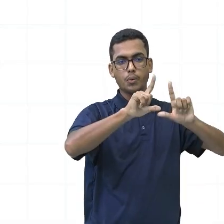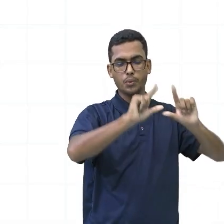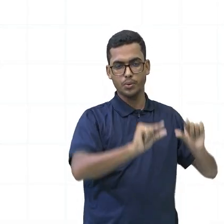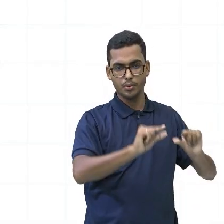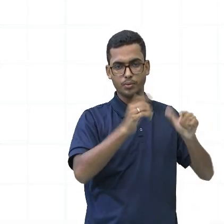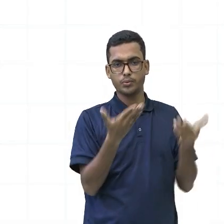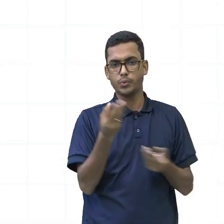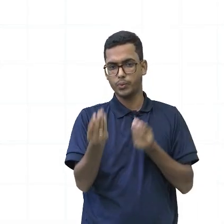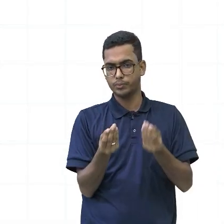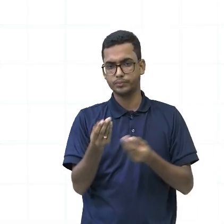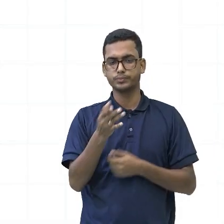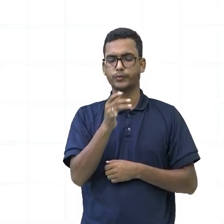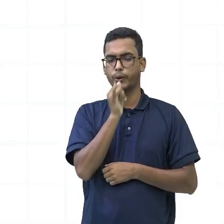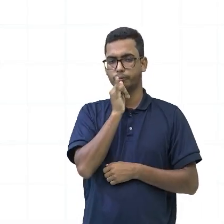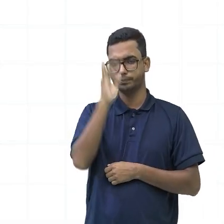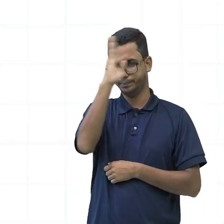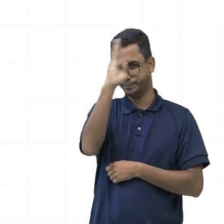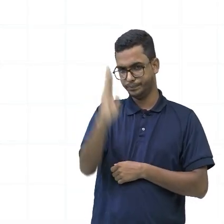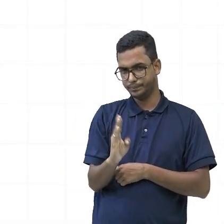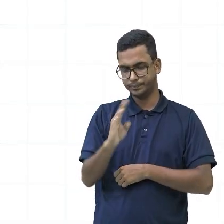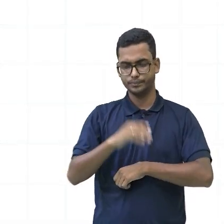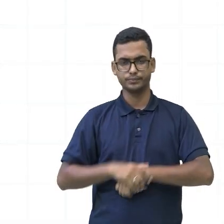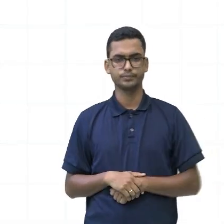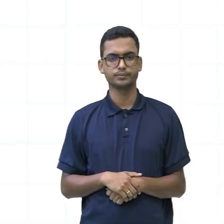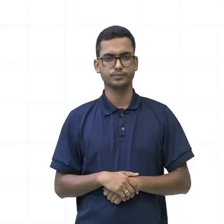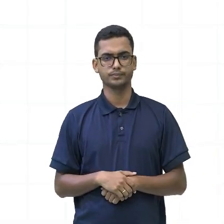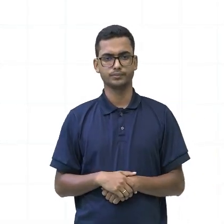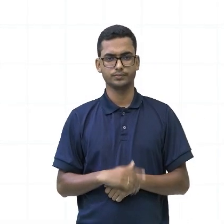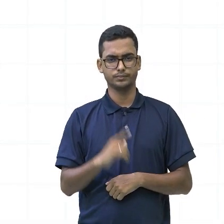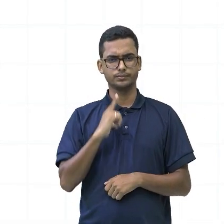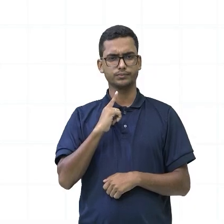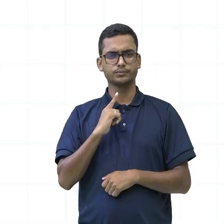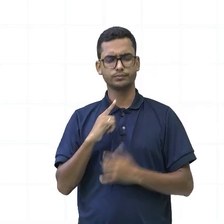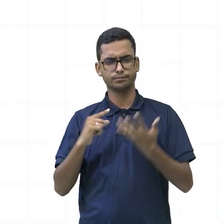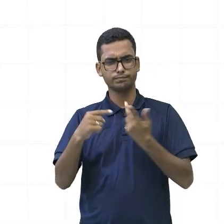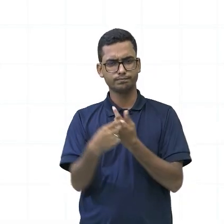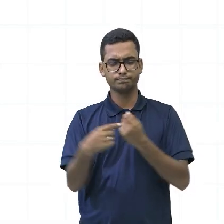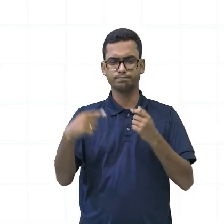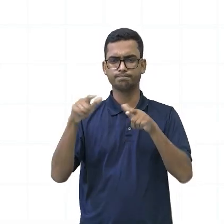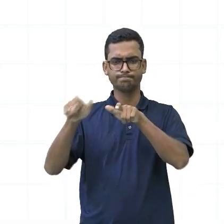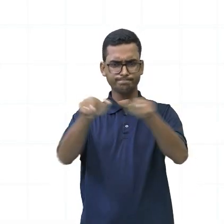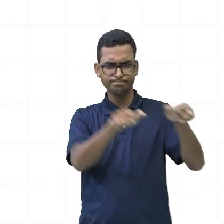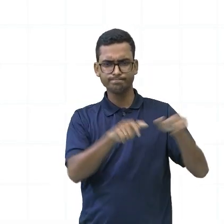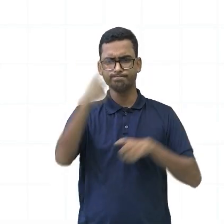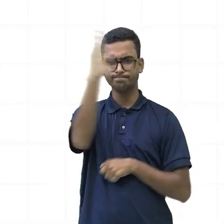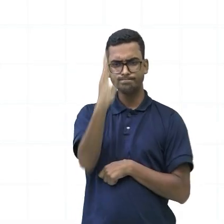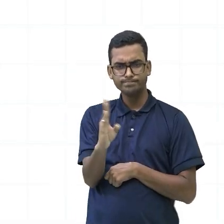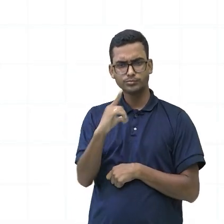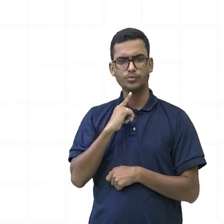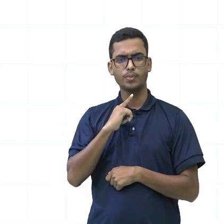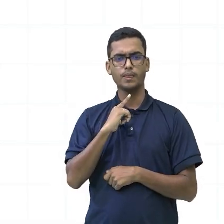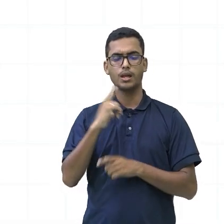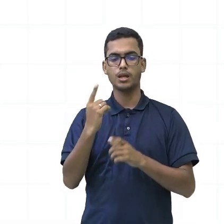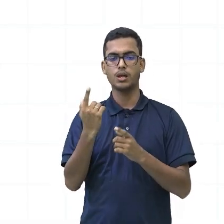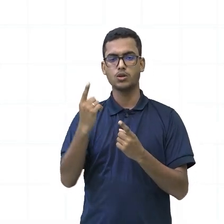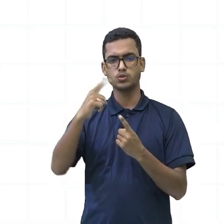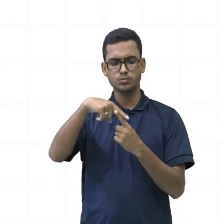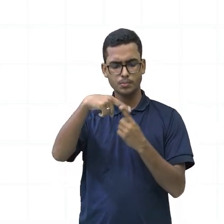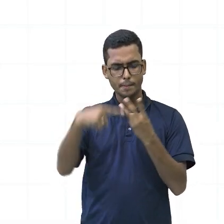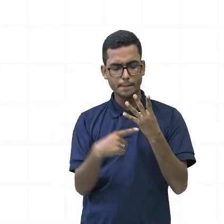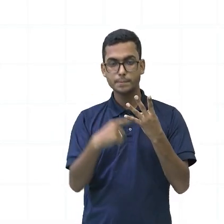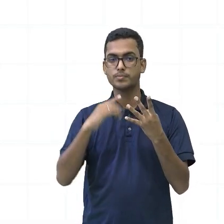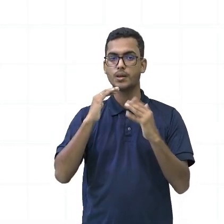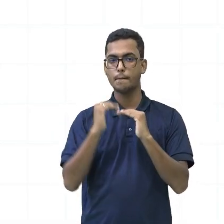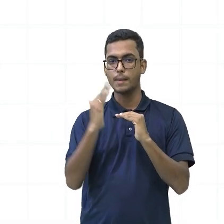horário no Brasil. Como o Brasil possui dimensões continentais, o seu território contém mais de um fuso horário, tá?